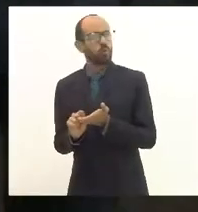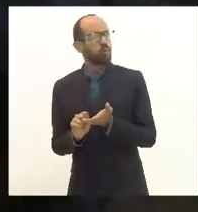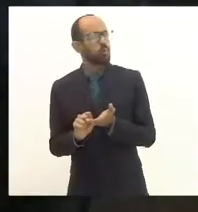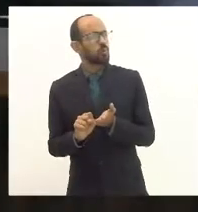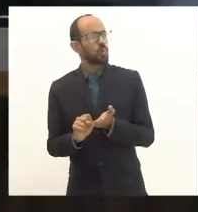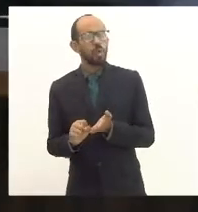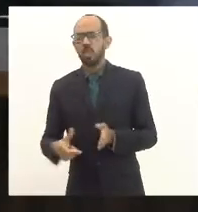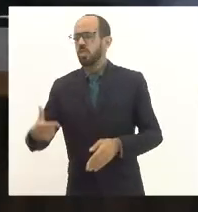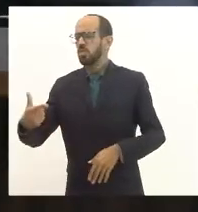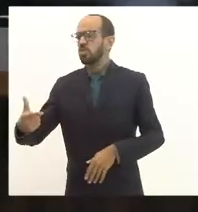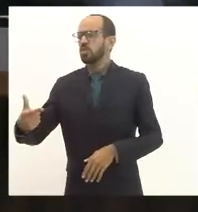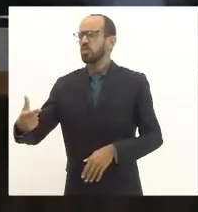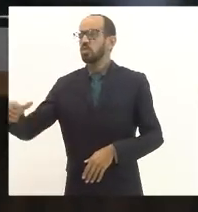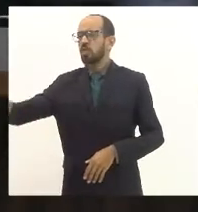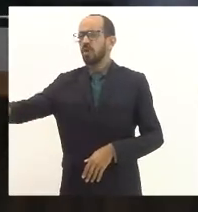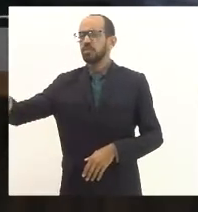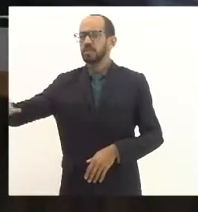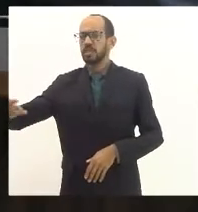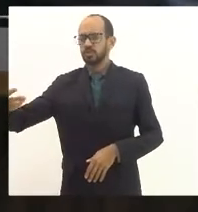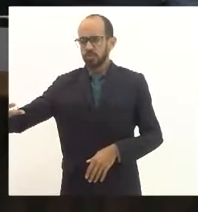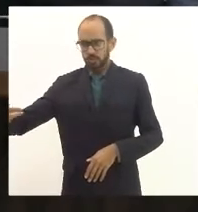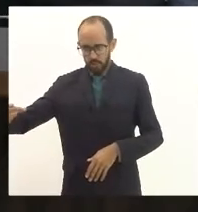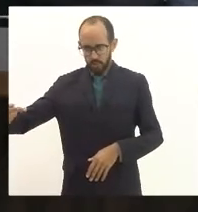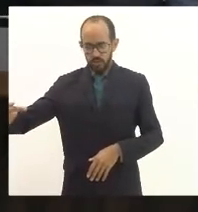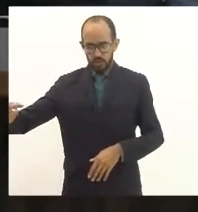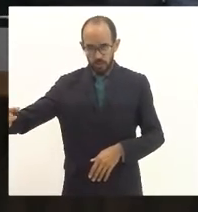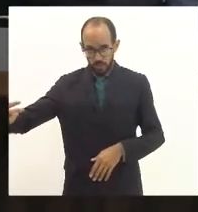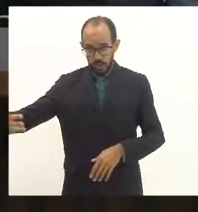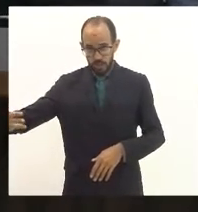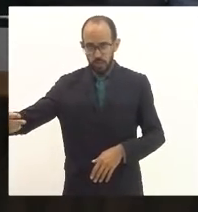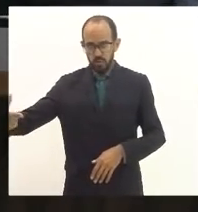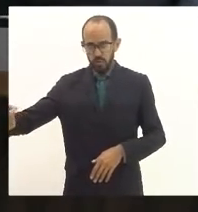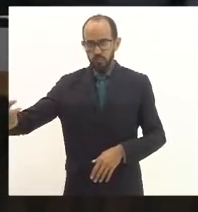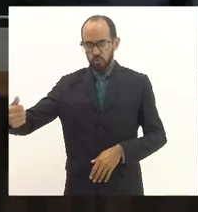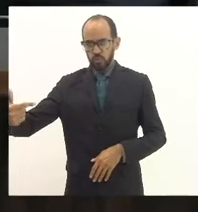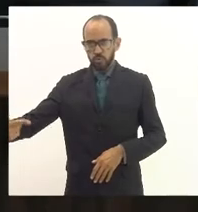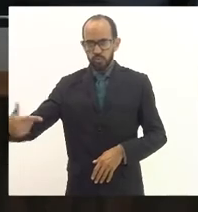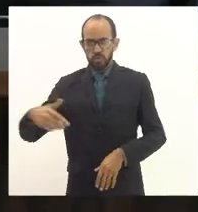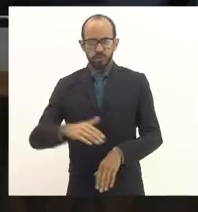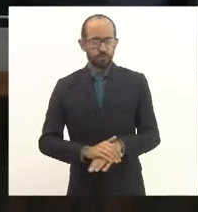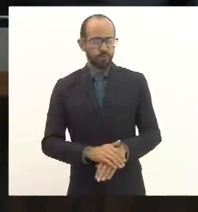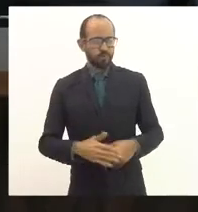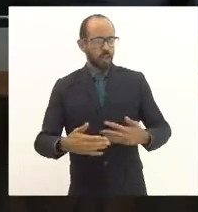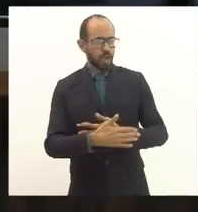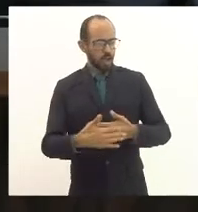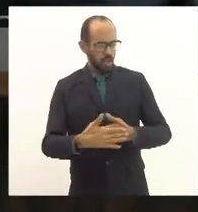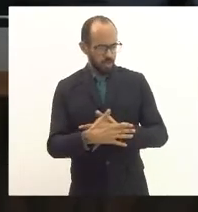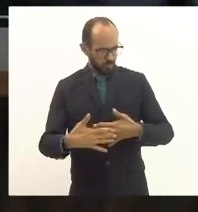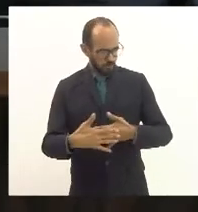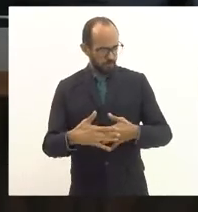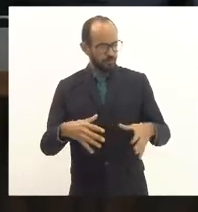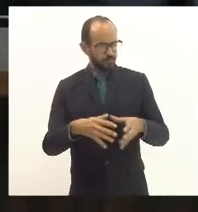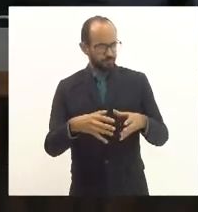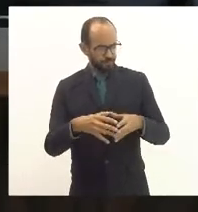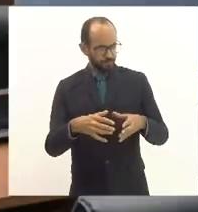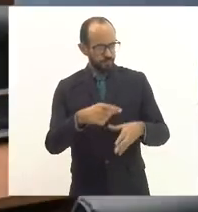973/2022, abstenção, deputado Samuel. Pela Comissão de Assuntos Municipais e Desenvolvimento Regional, deputado Carlos